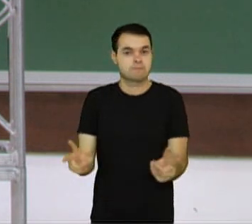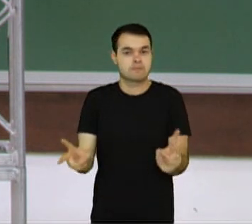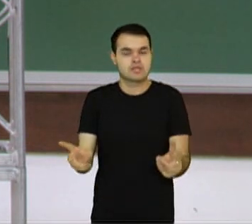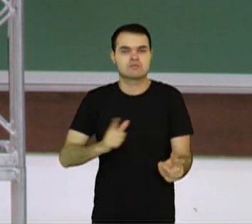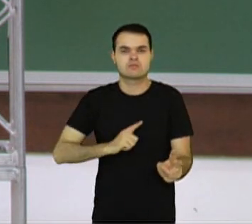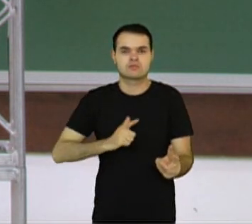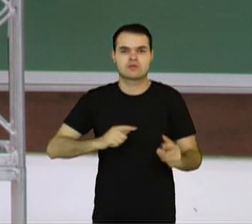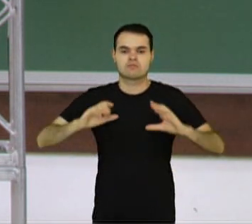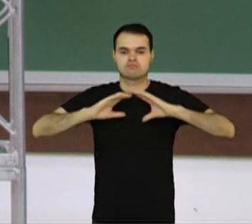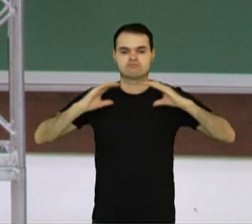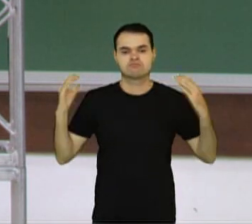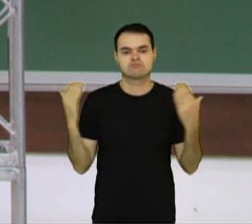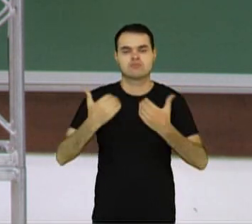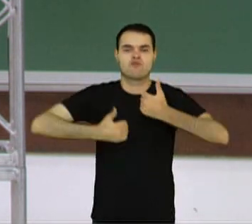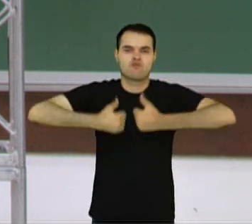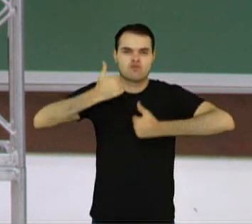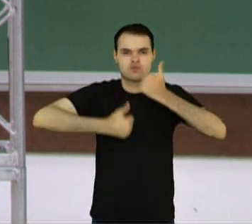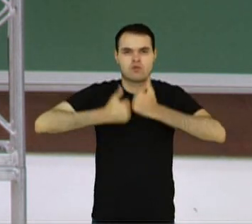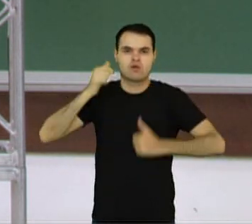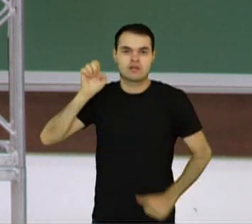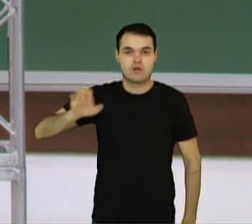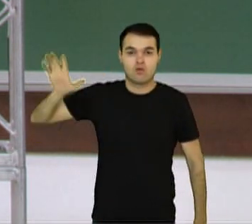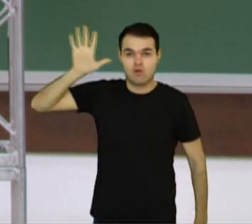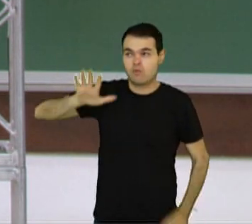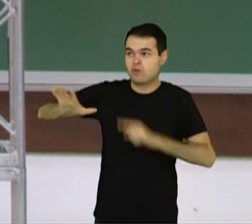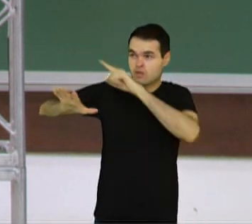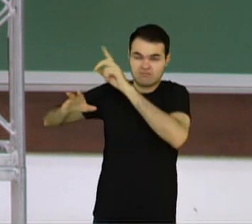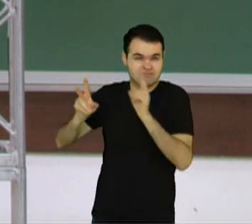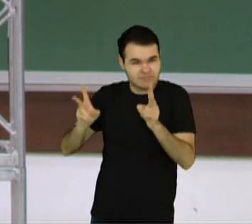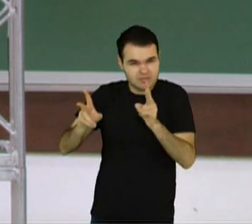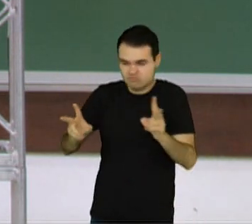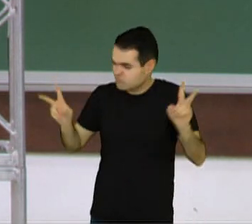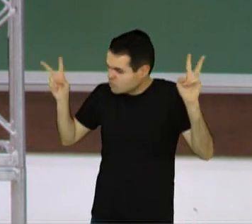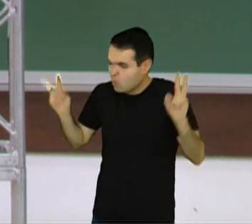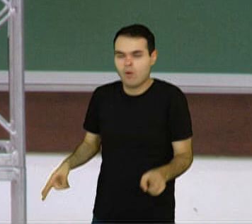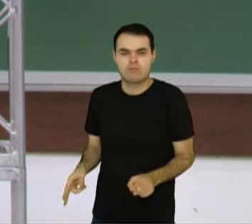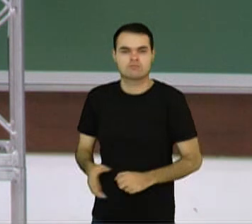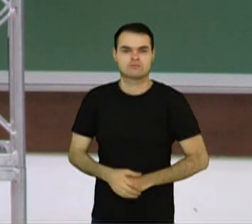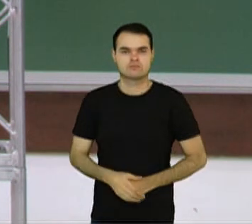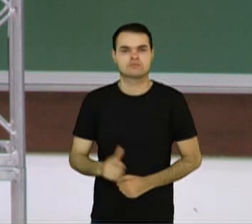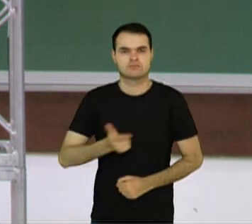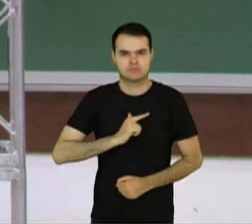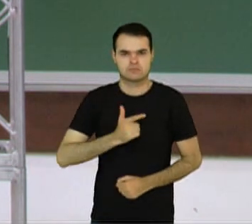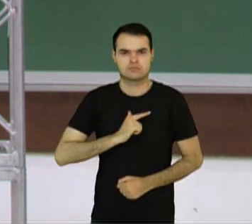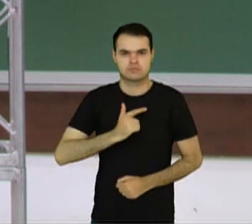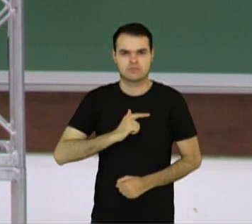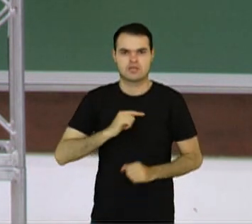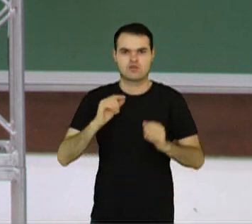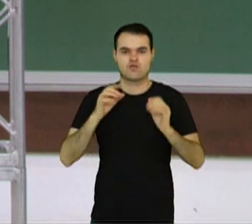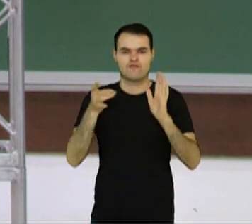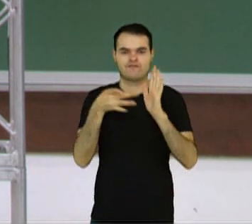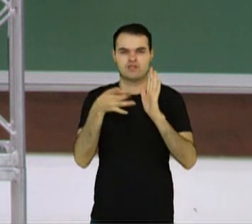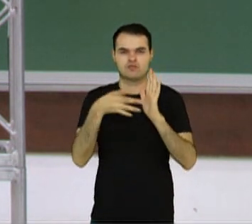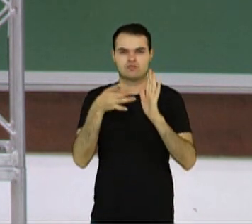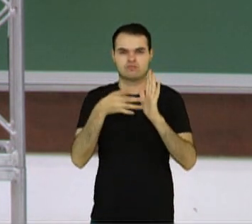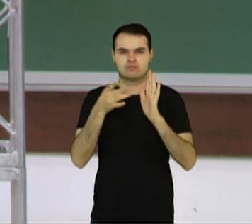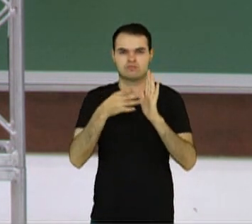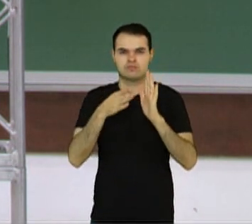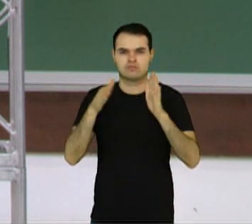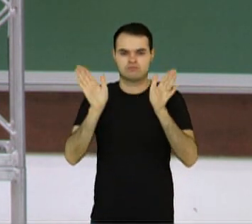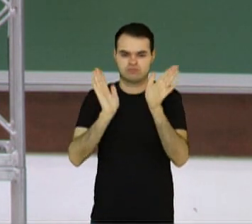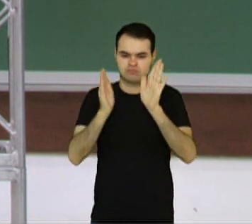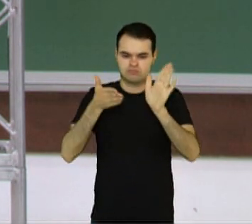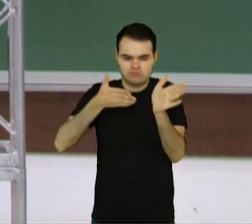estádios europeus de futebol que eles acabam trabalhando com essa mesma caracterização, aonde você tem o posicionamento do vidro, que ele não vai ser dessa forma,